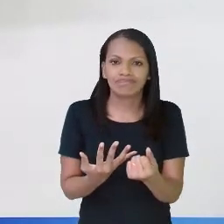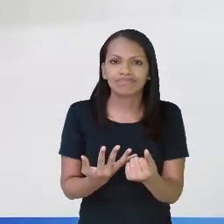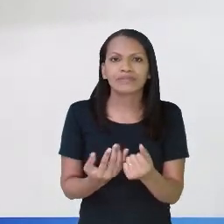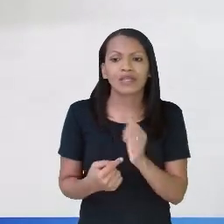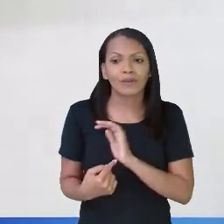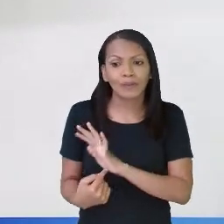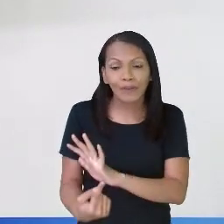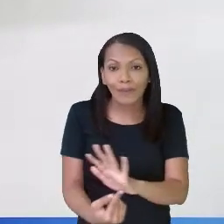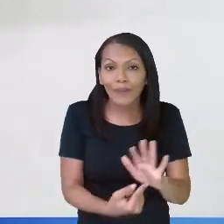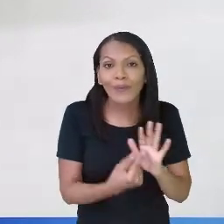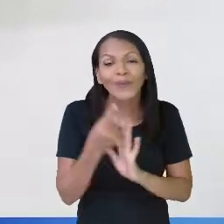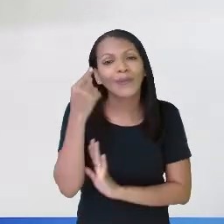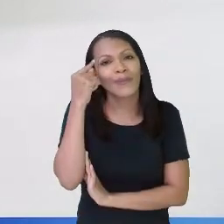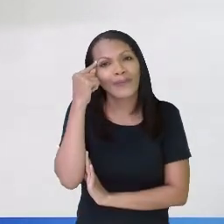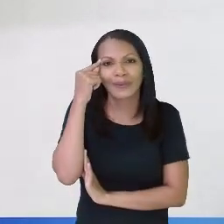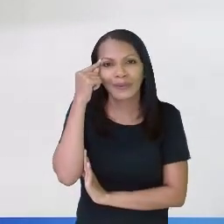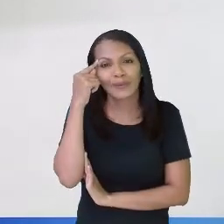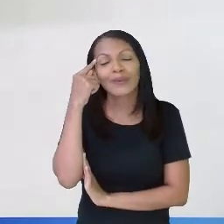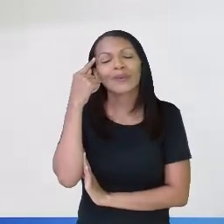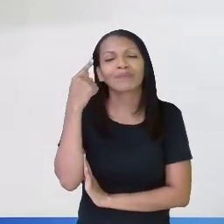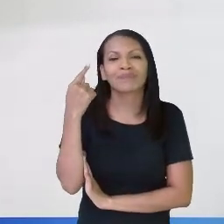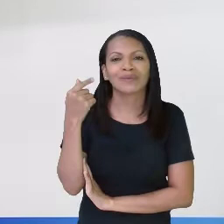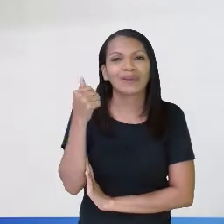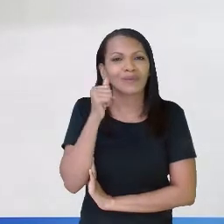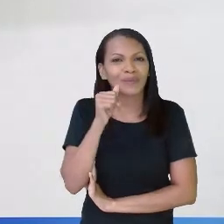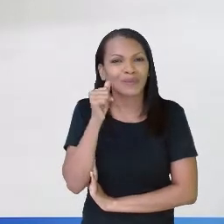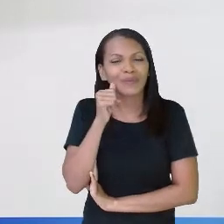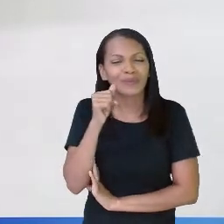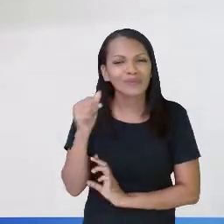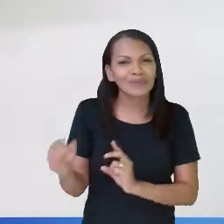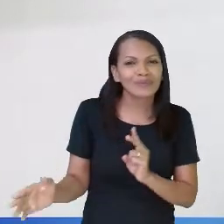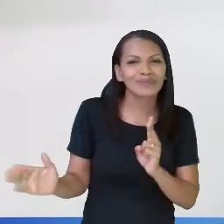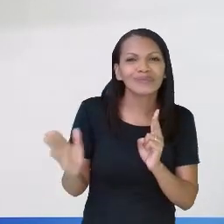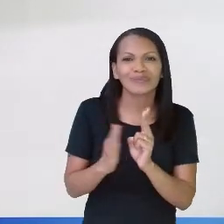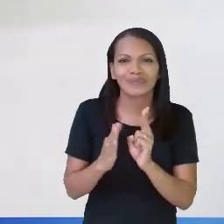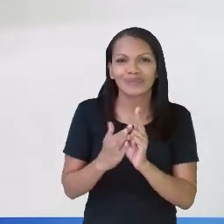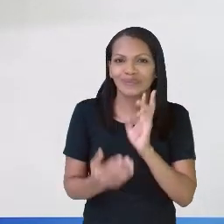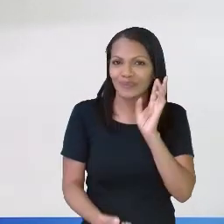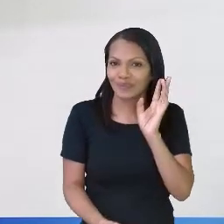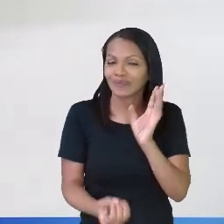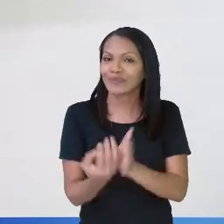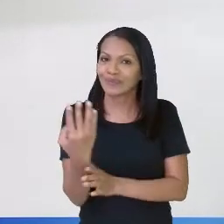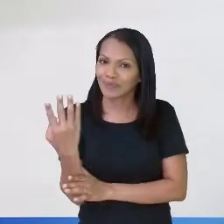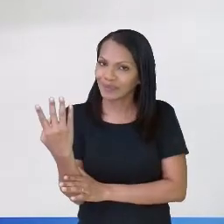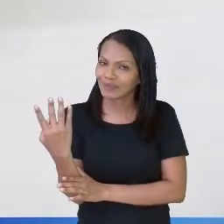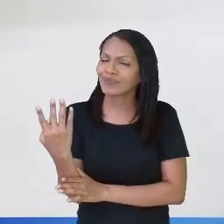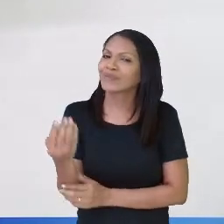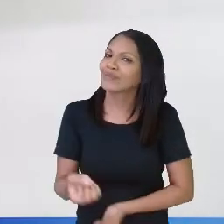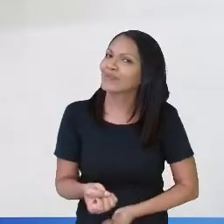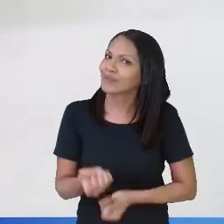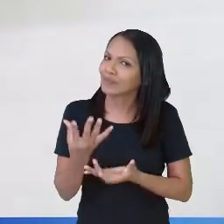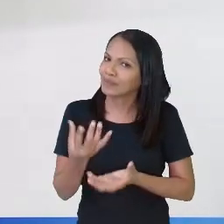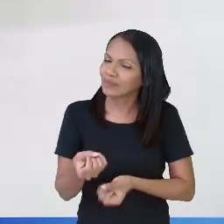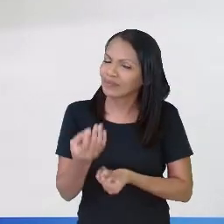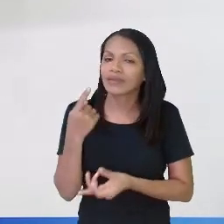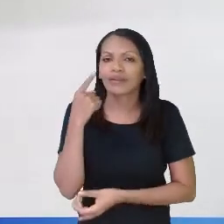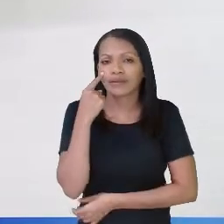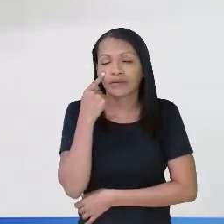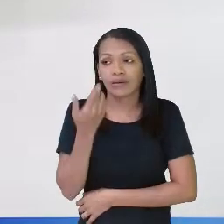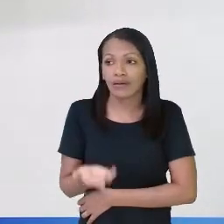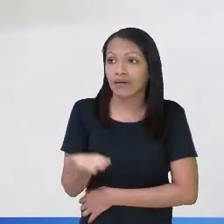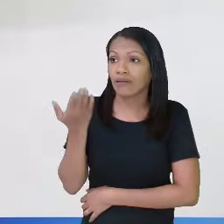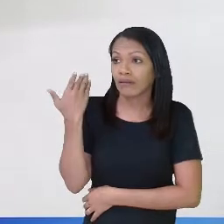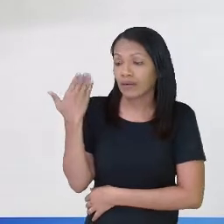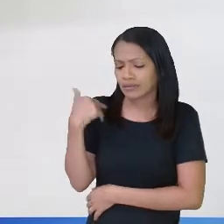ali o pensamento dela. O poema geralmente, tá certo, pessoal? Eu vou estar frisando sempre isso aqui, porque